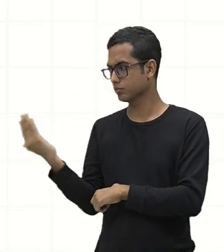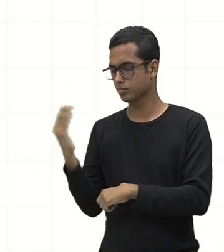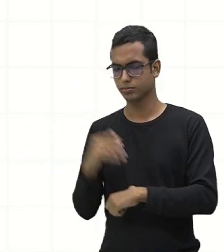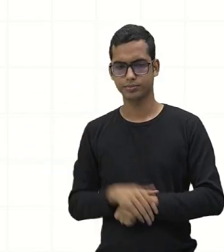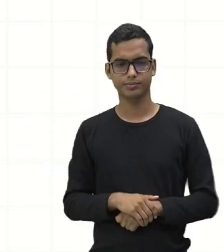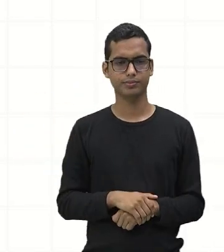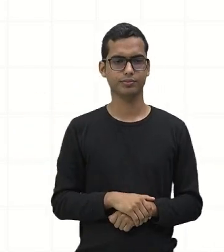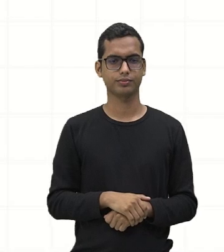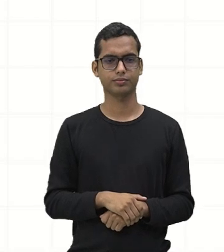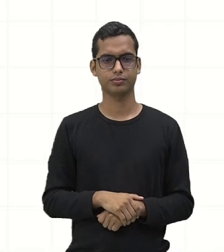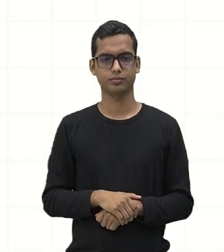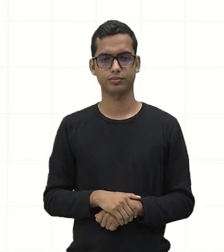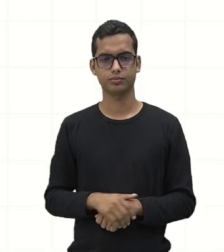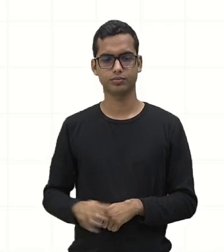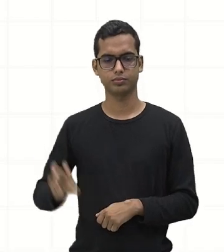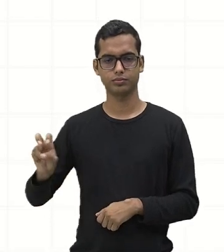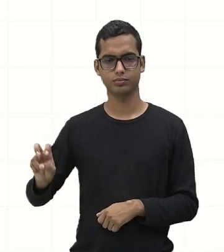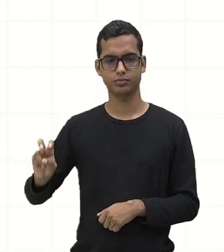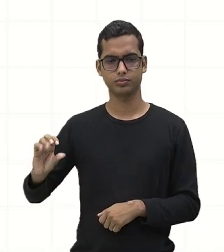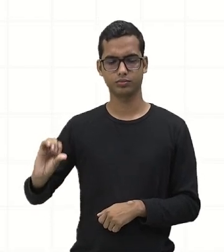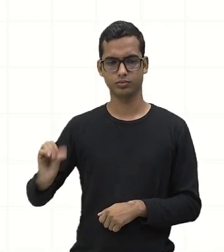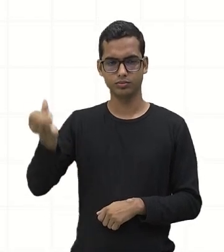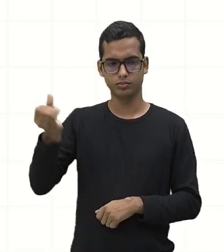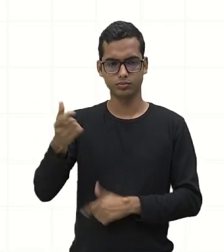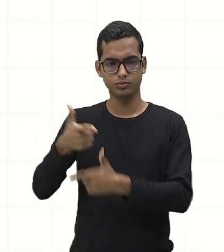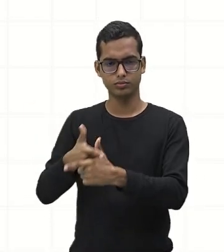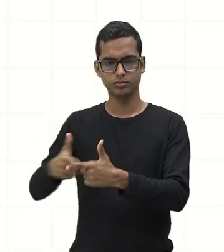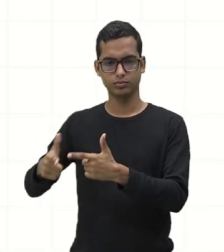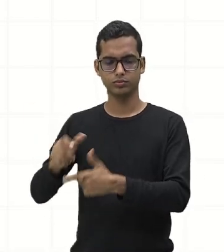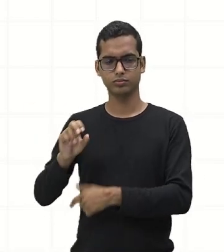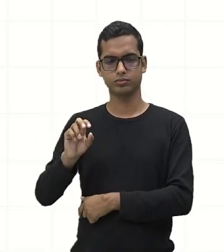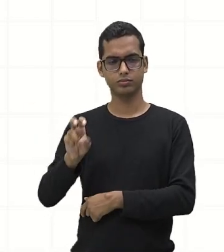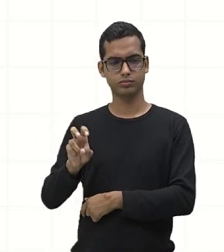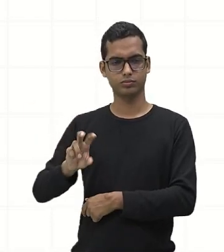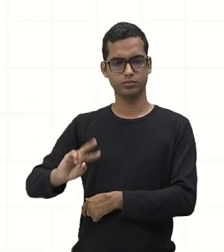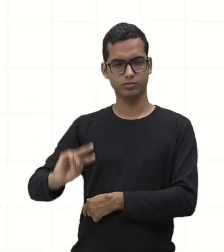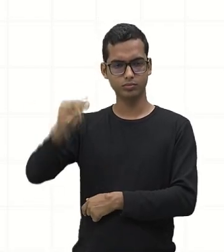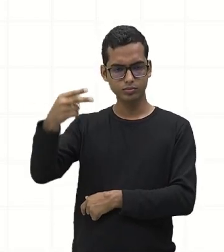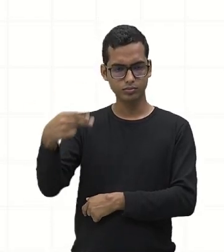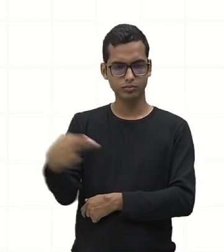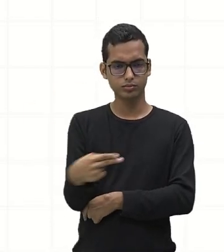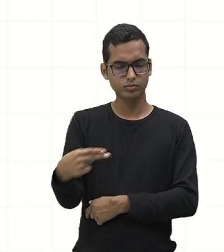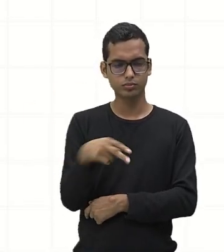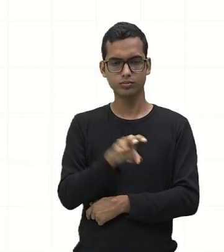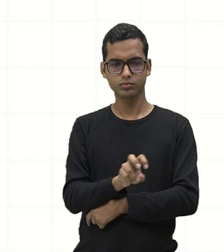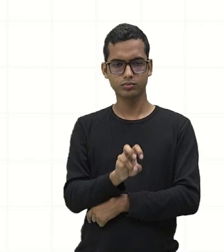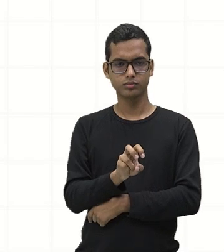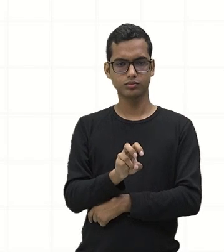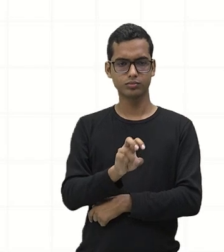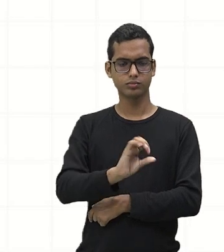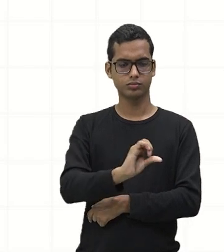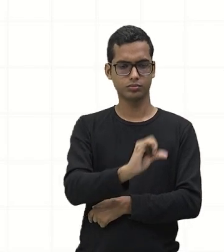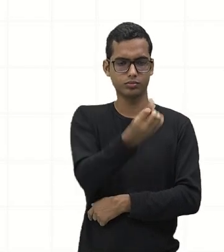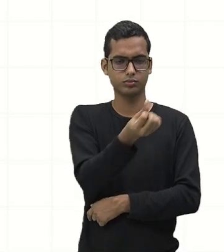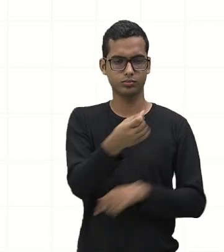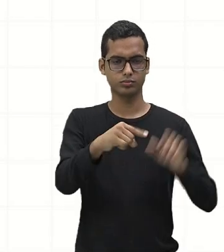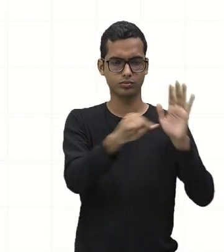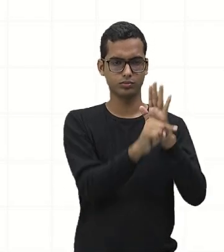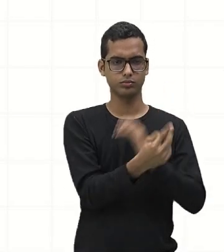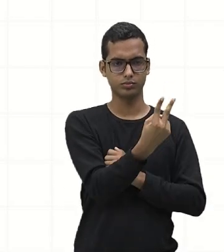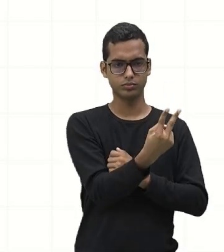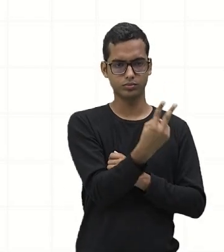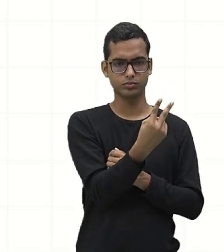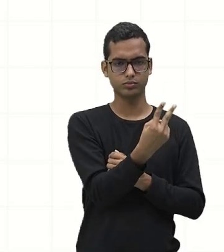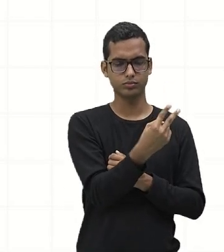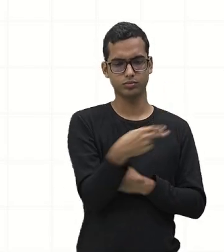expoentes. 6 menos 2. 5 elevado na quarta potência. Isso é